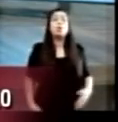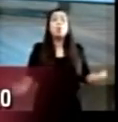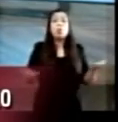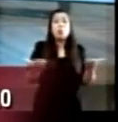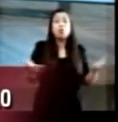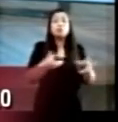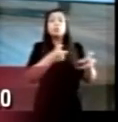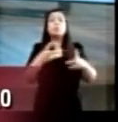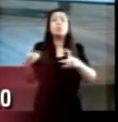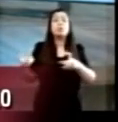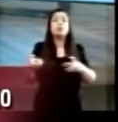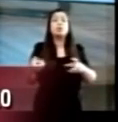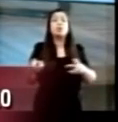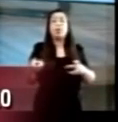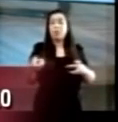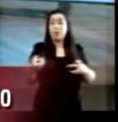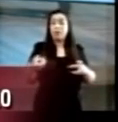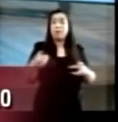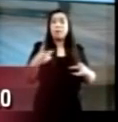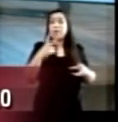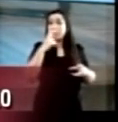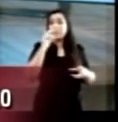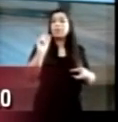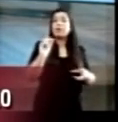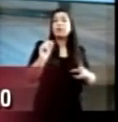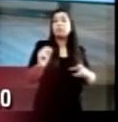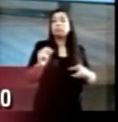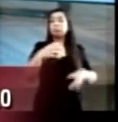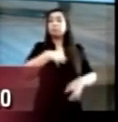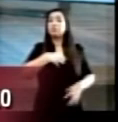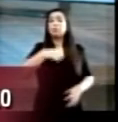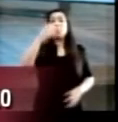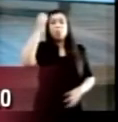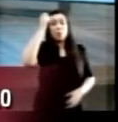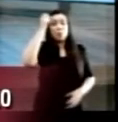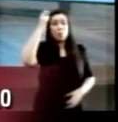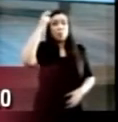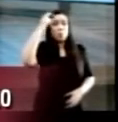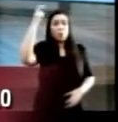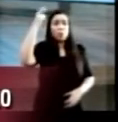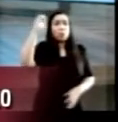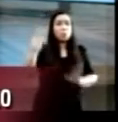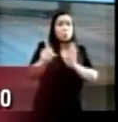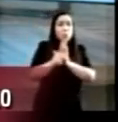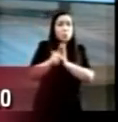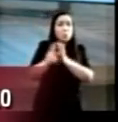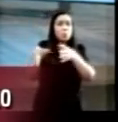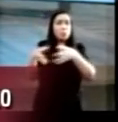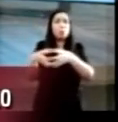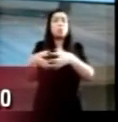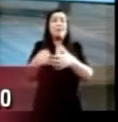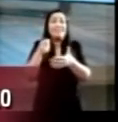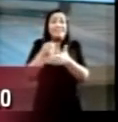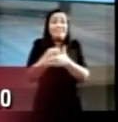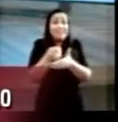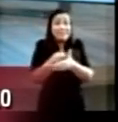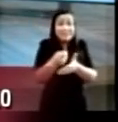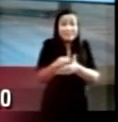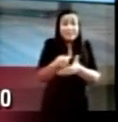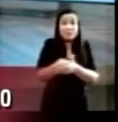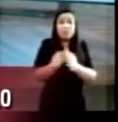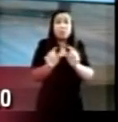hoje quase que uma cultura desses estabelecimentos em realmente exigirem